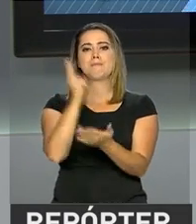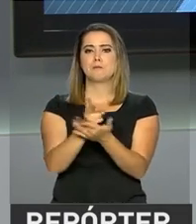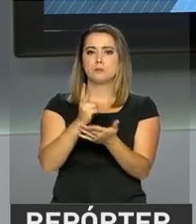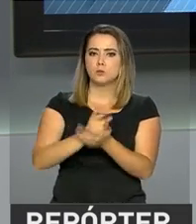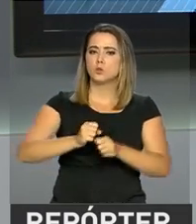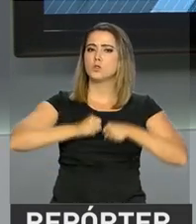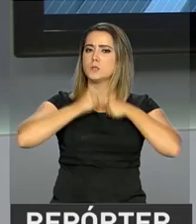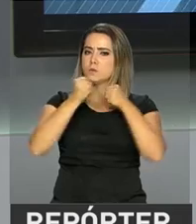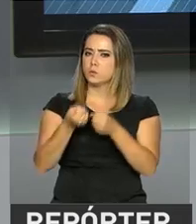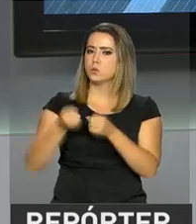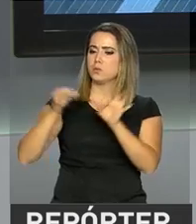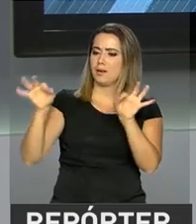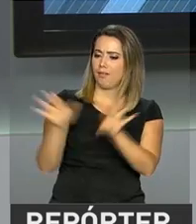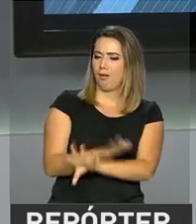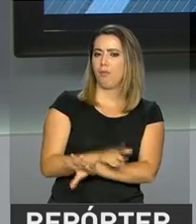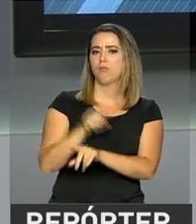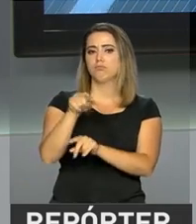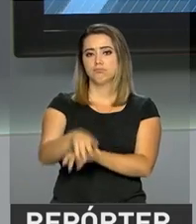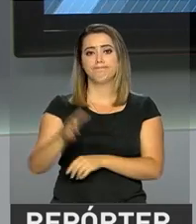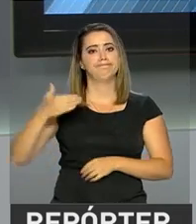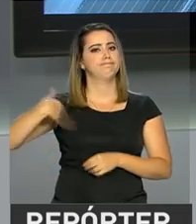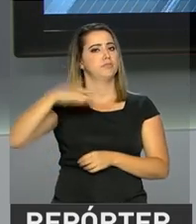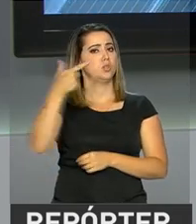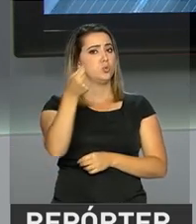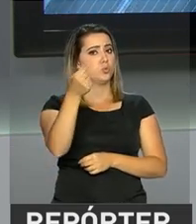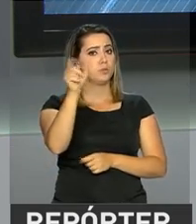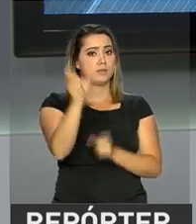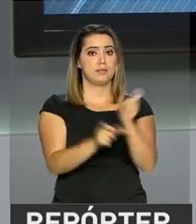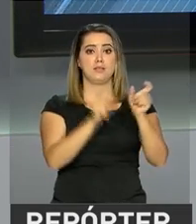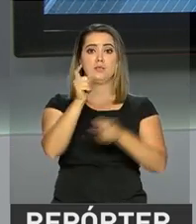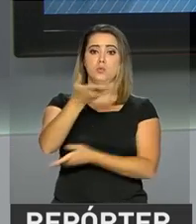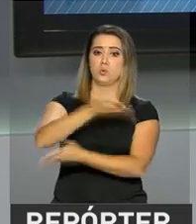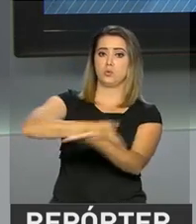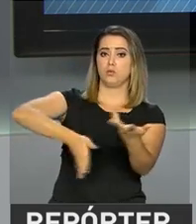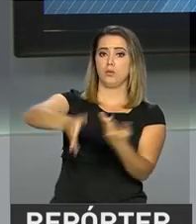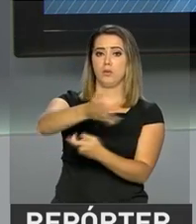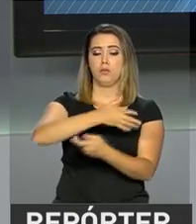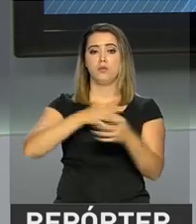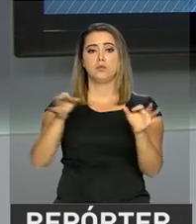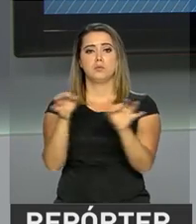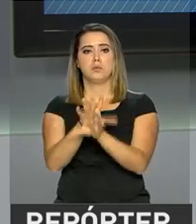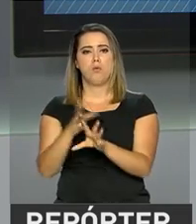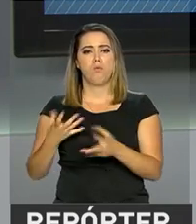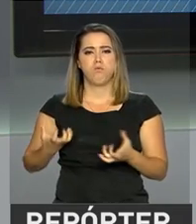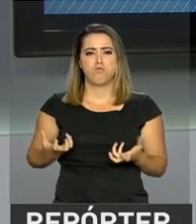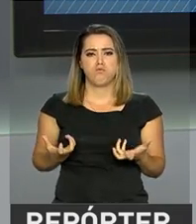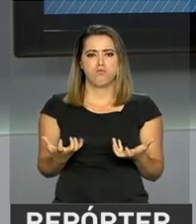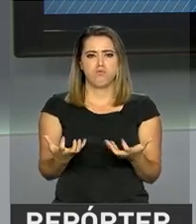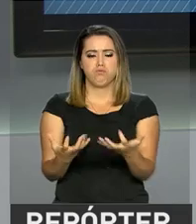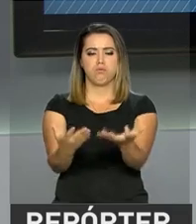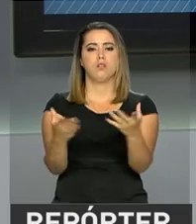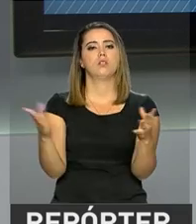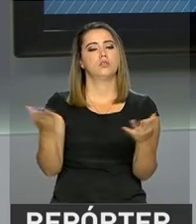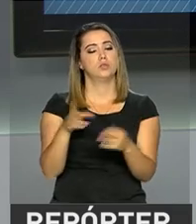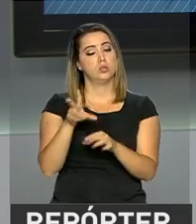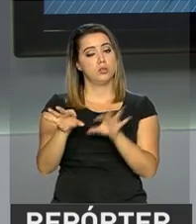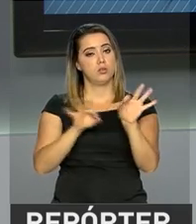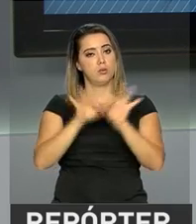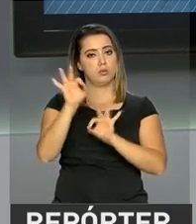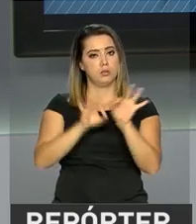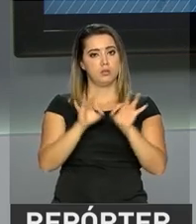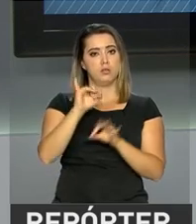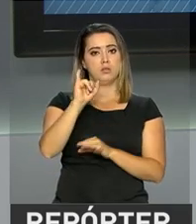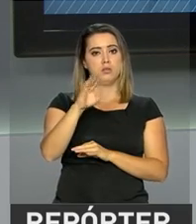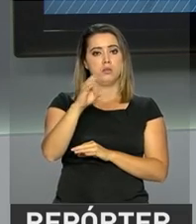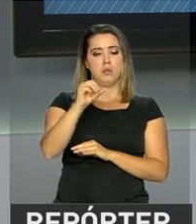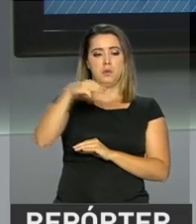esforço de combate. Ao todo, mais de 200 pessoas estão envolvidas na operação, que é conduzida pelo Instituto Chico Mendes de